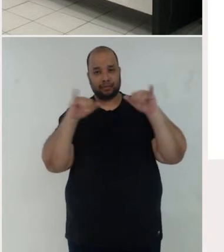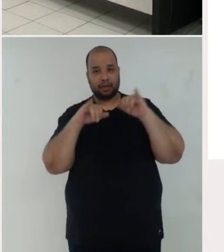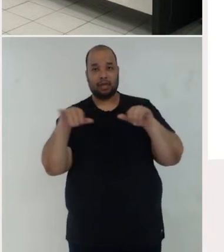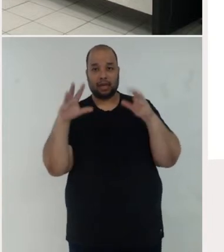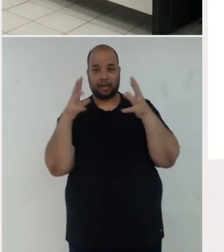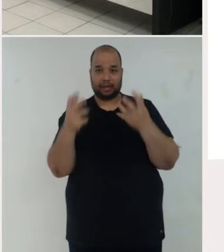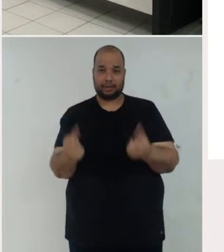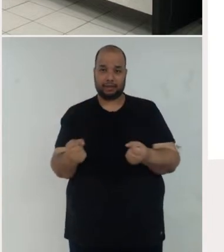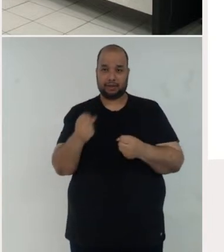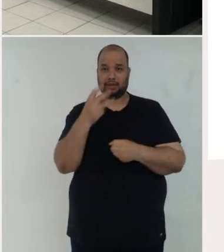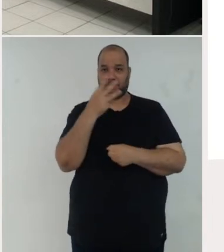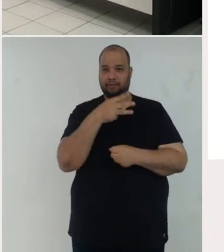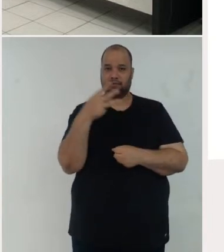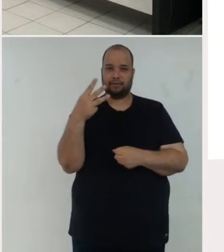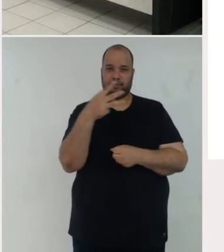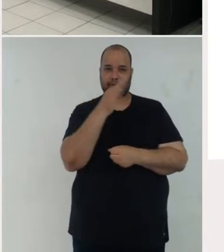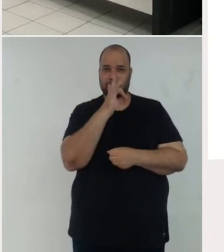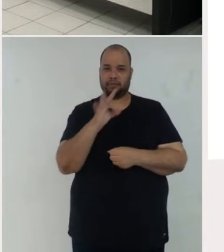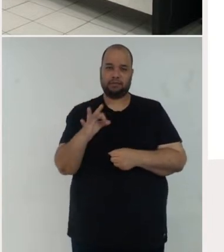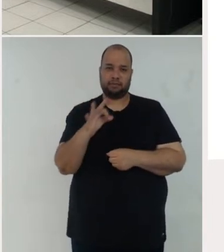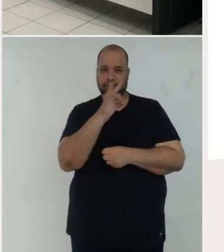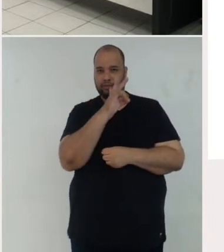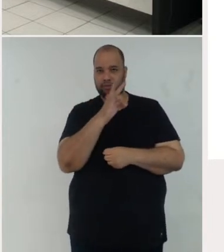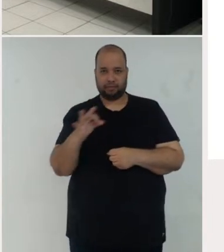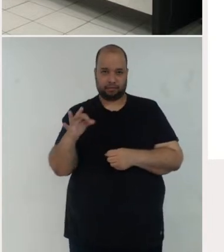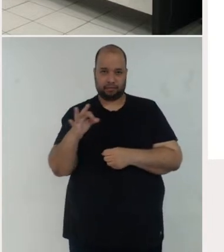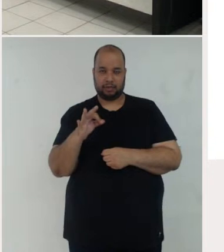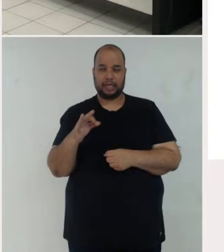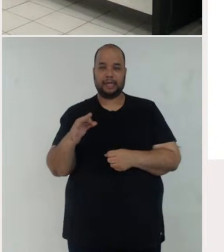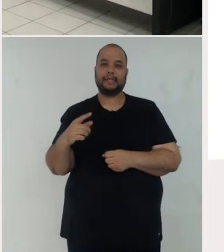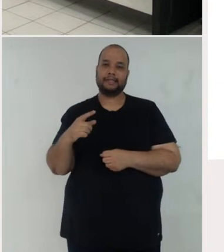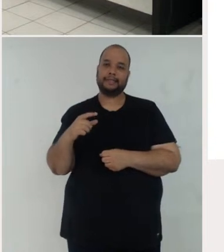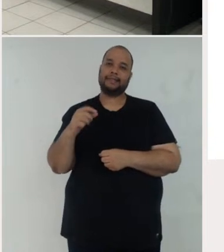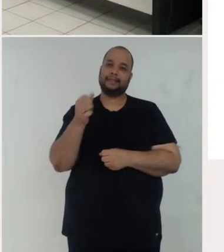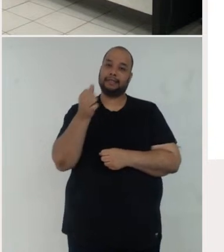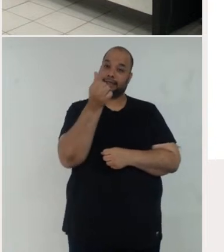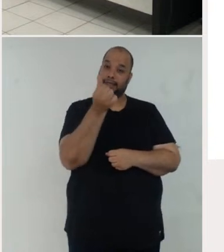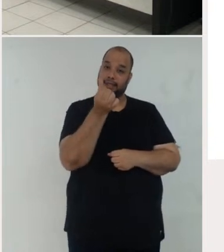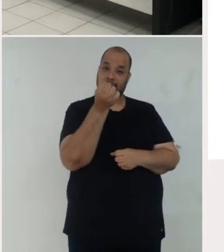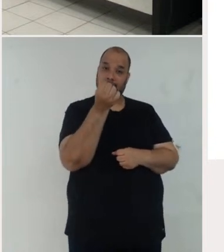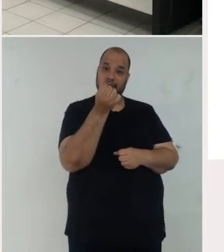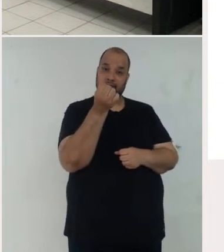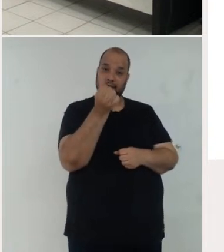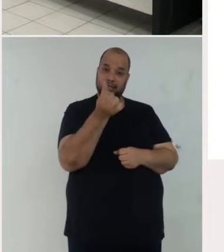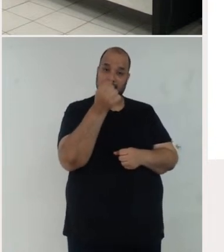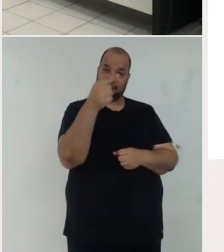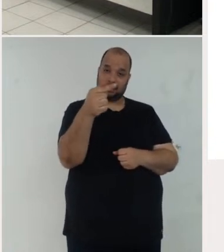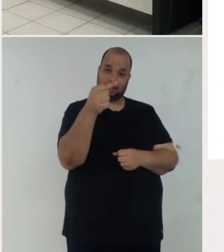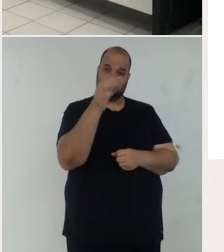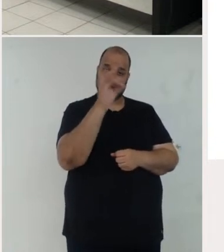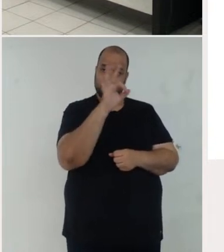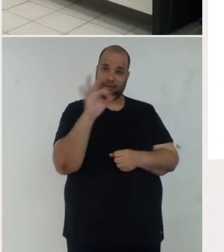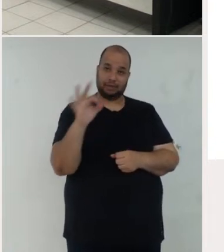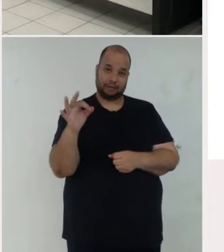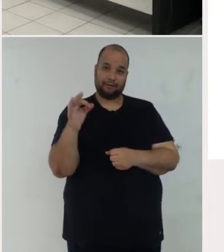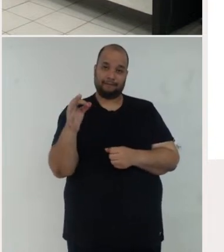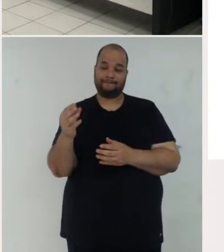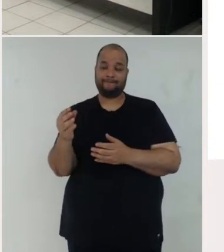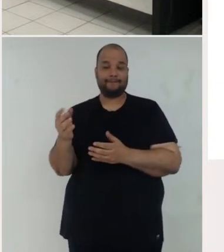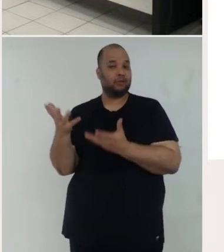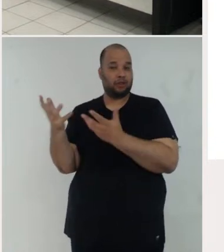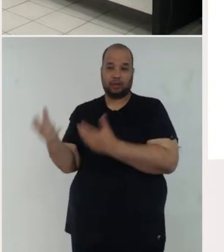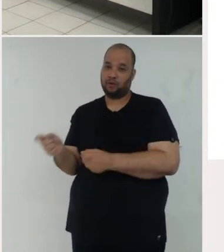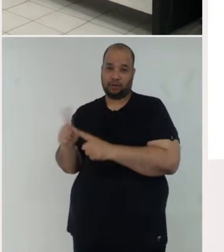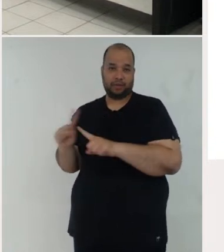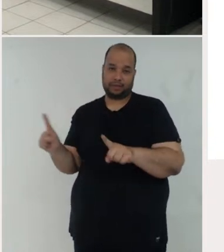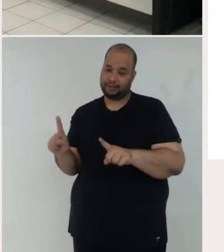aceitação é de 33% e a taxa de rejeição é de 67%. E isso não